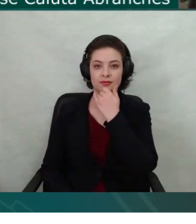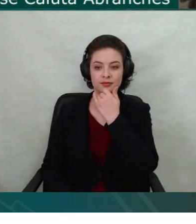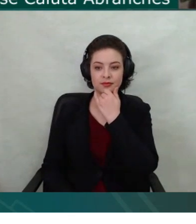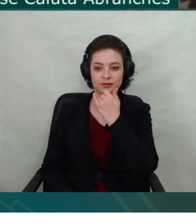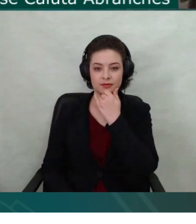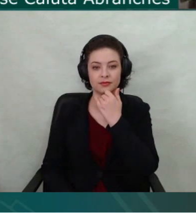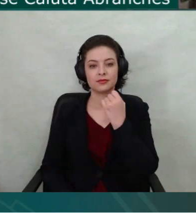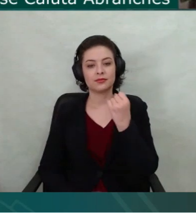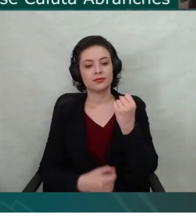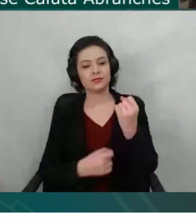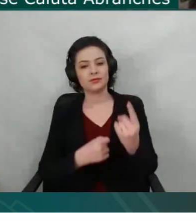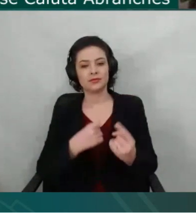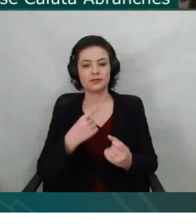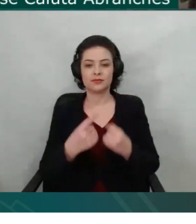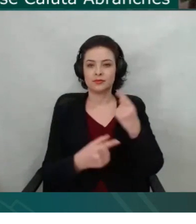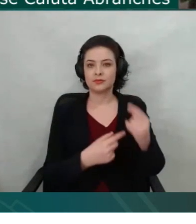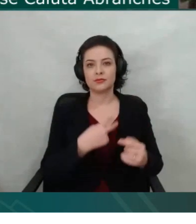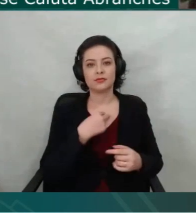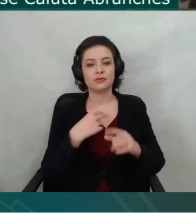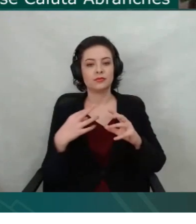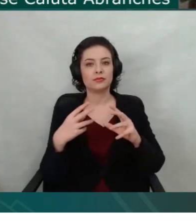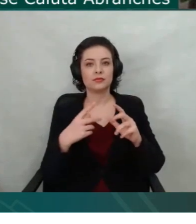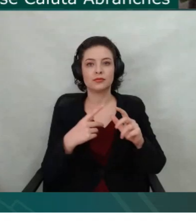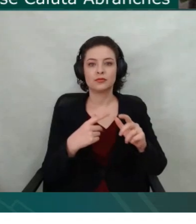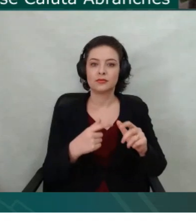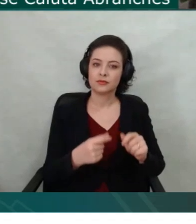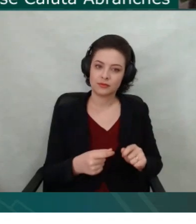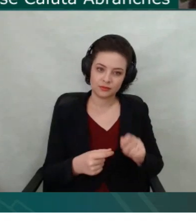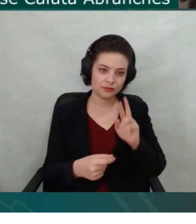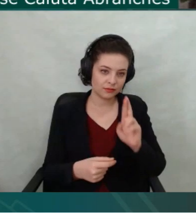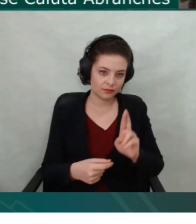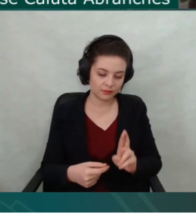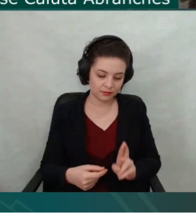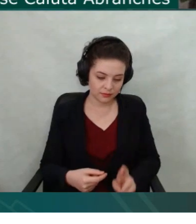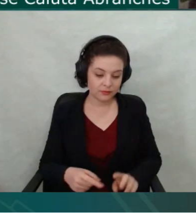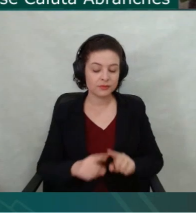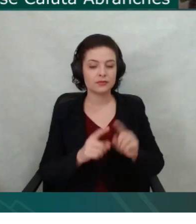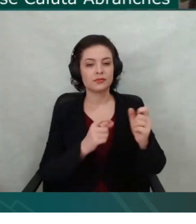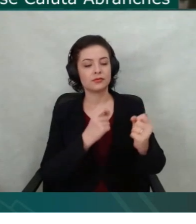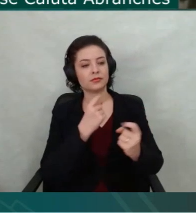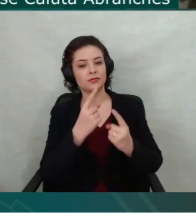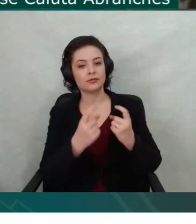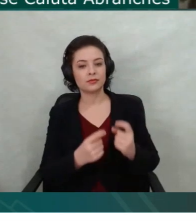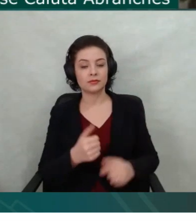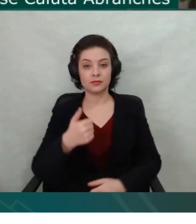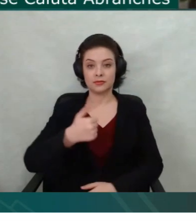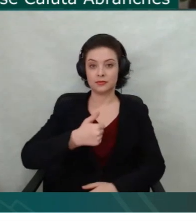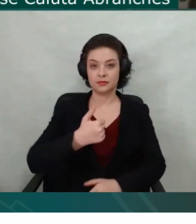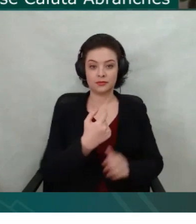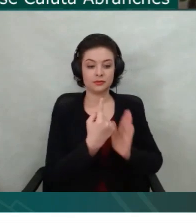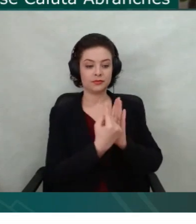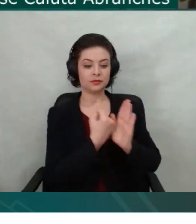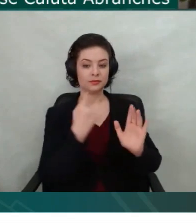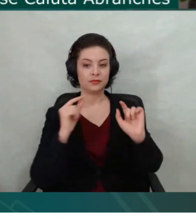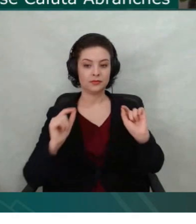perguntas, questões que a gente não vai conseguir abordar aqui, mas a primeira pergunta que eu trago é para a